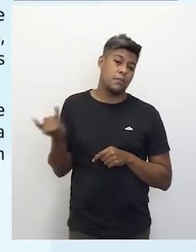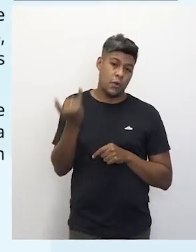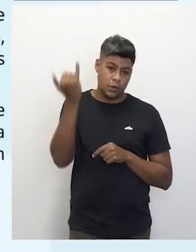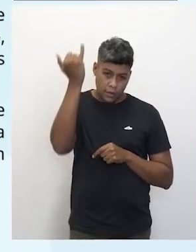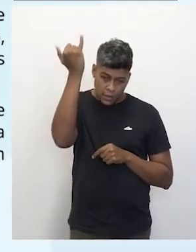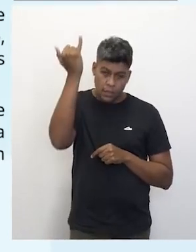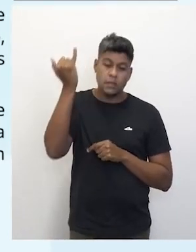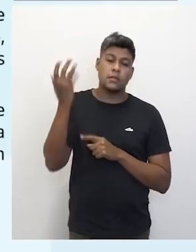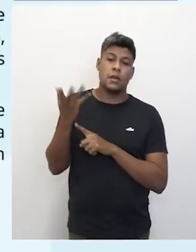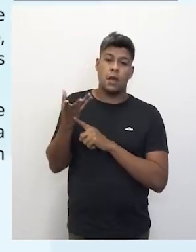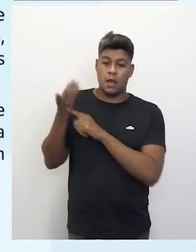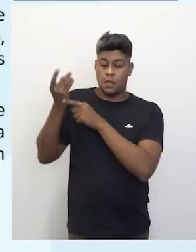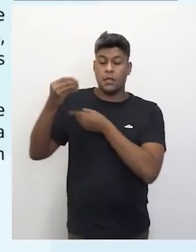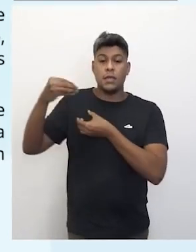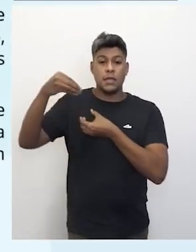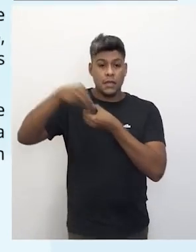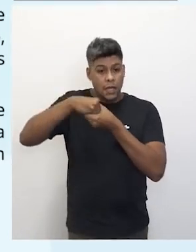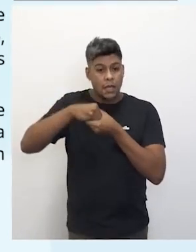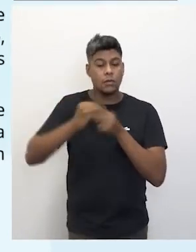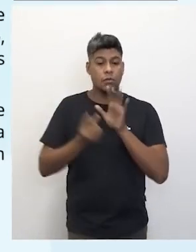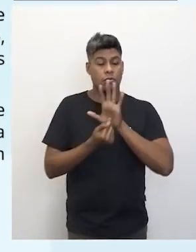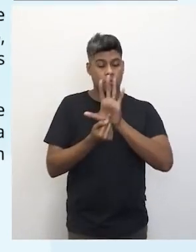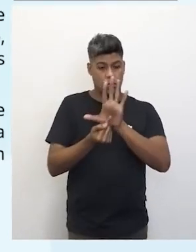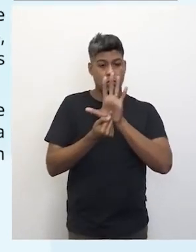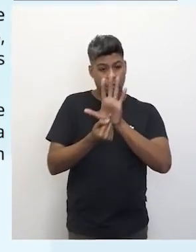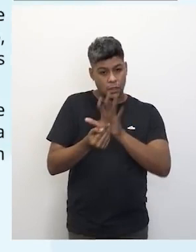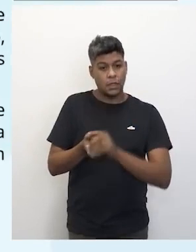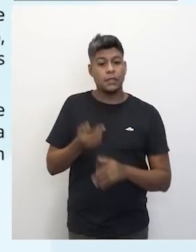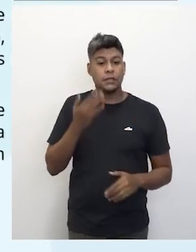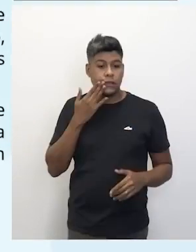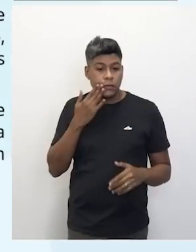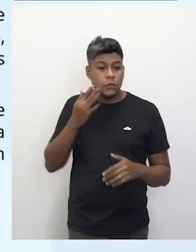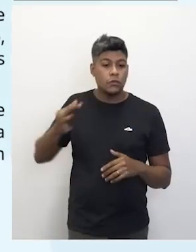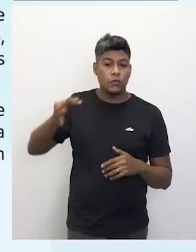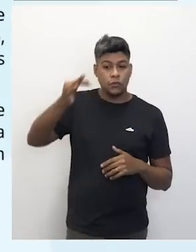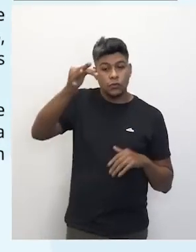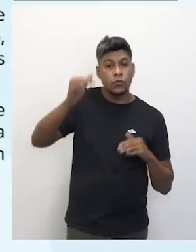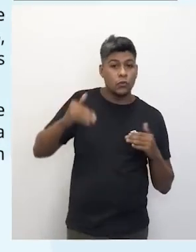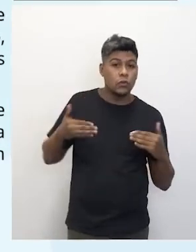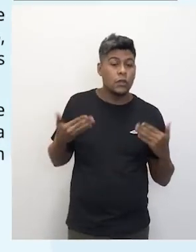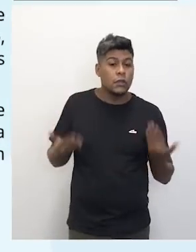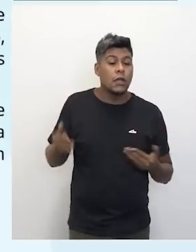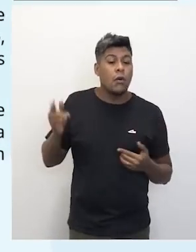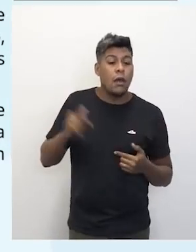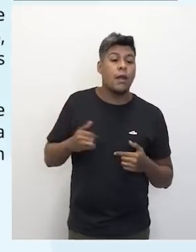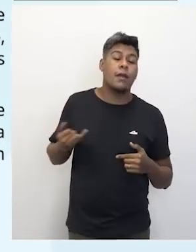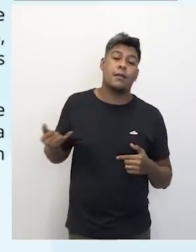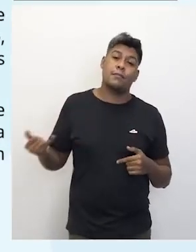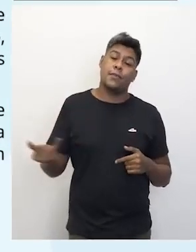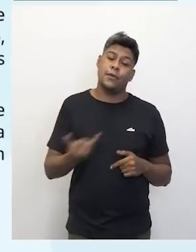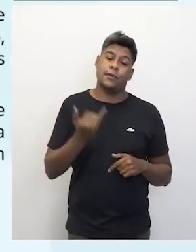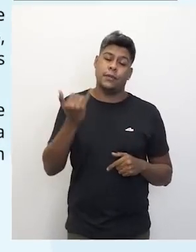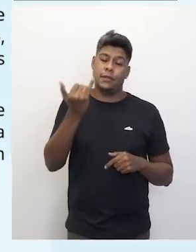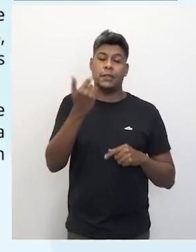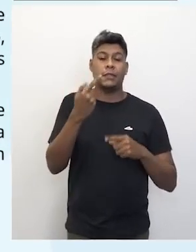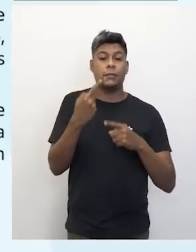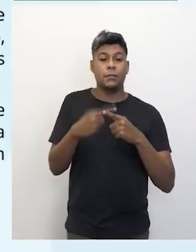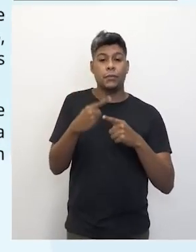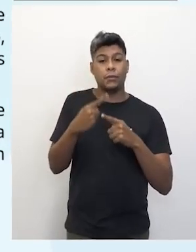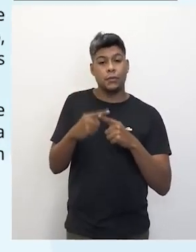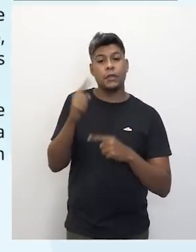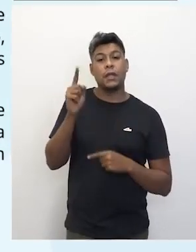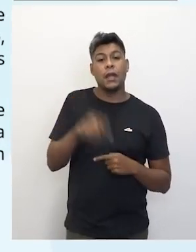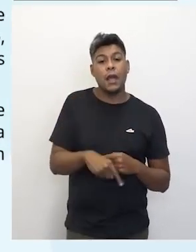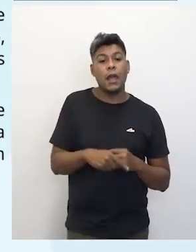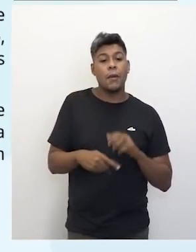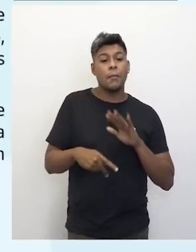daquela obra dentro, não somente daquela exposição, mas, né, para a posteridade. Então, isso é importantíssimo, porque isso aí é justamente o